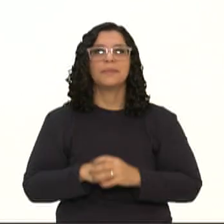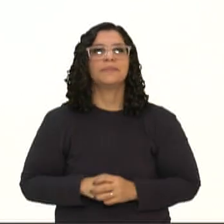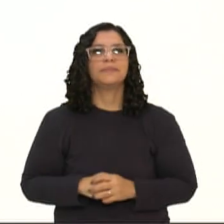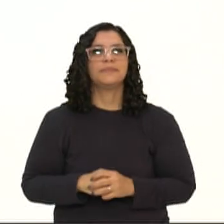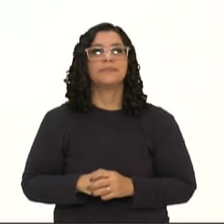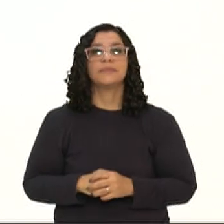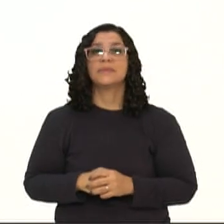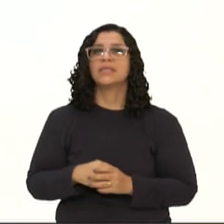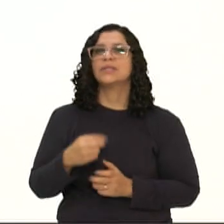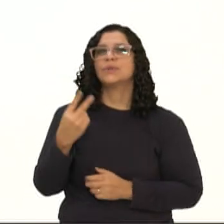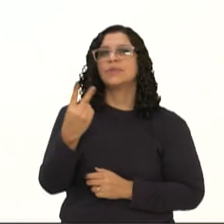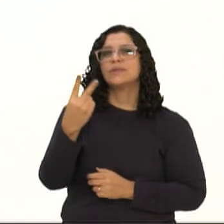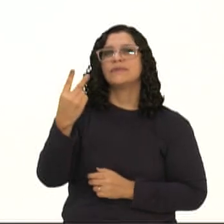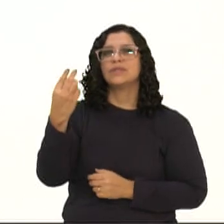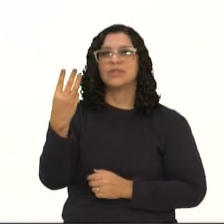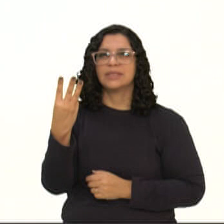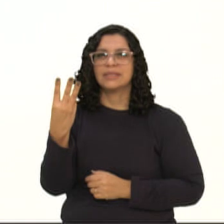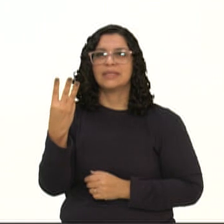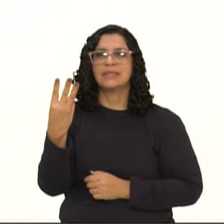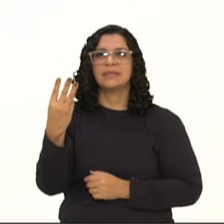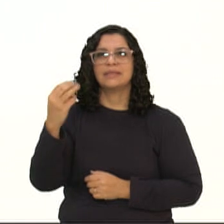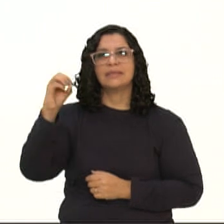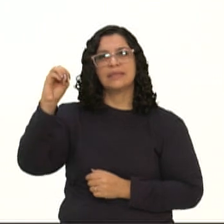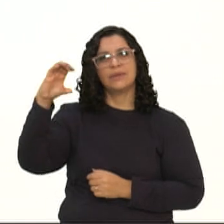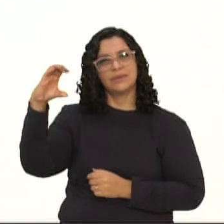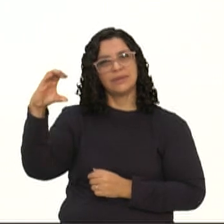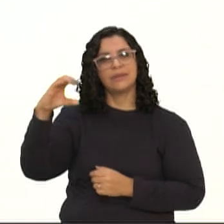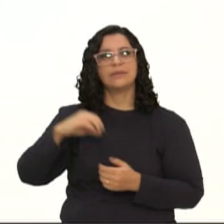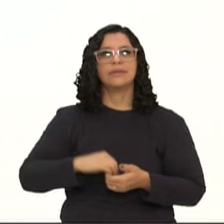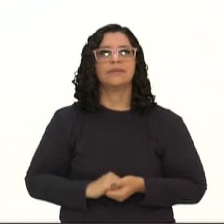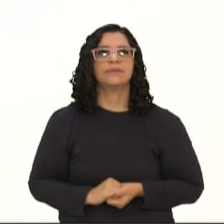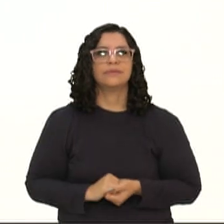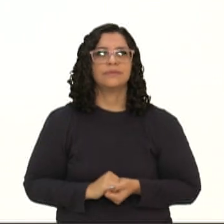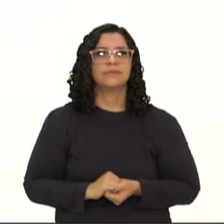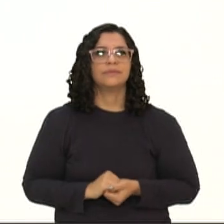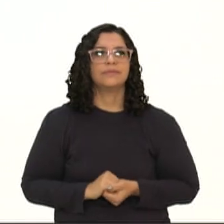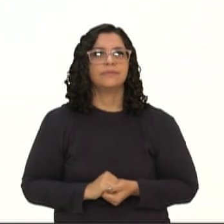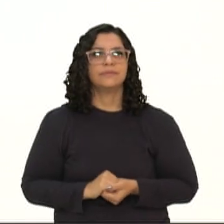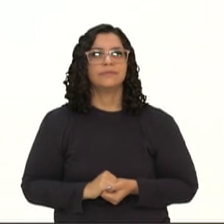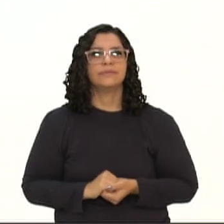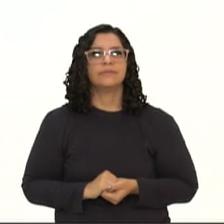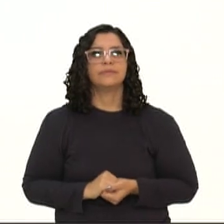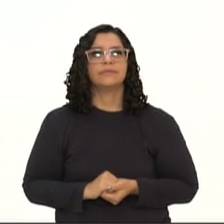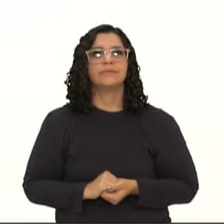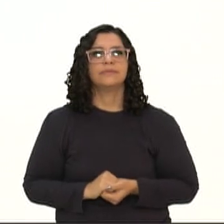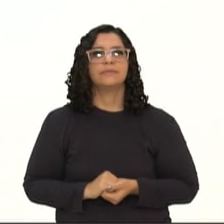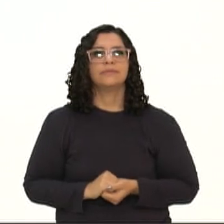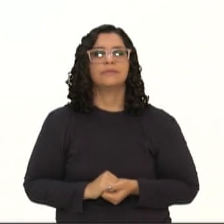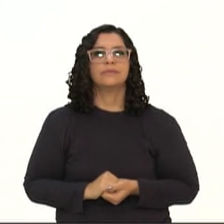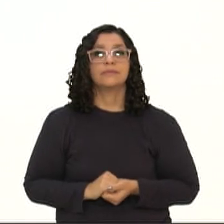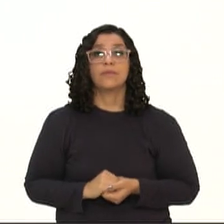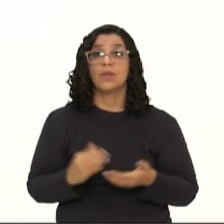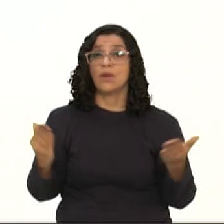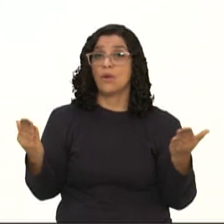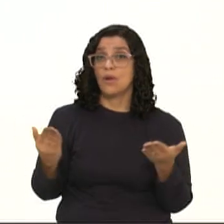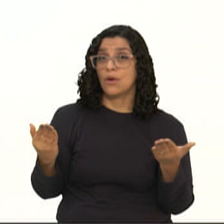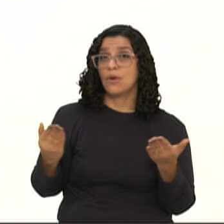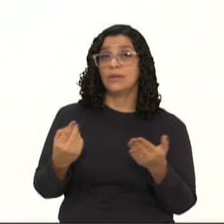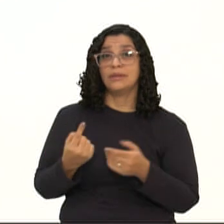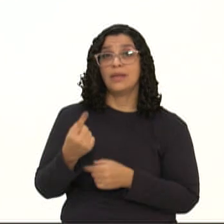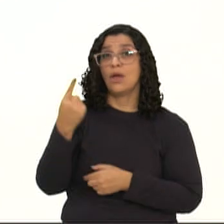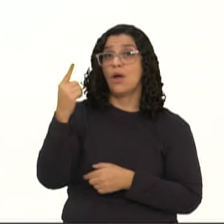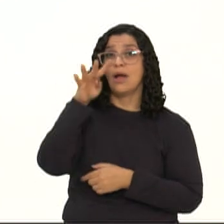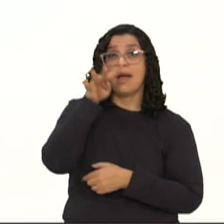A desnaturação ocorre em 223 graus Celsius. Tá? Então,